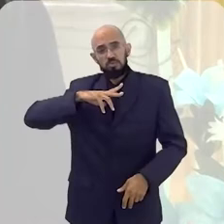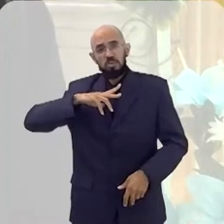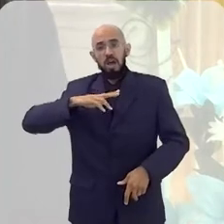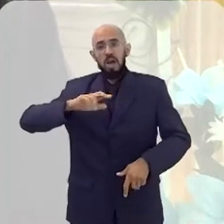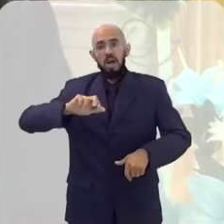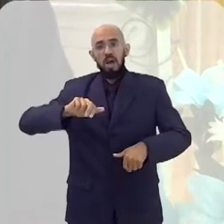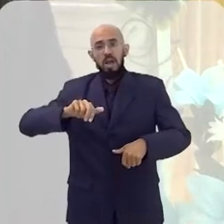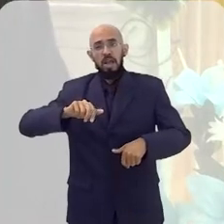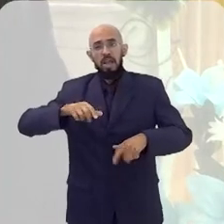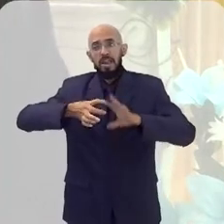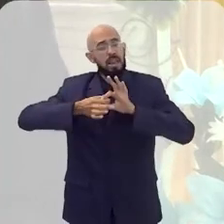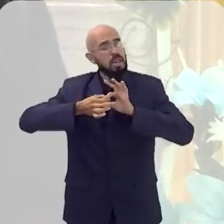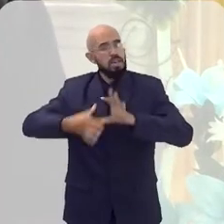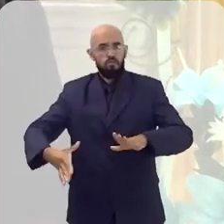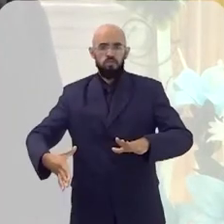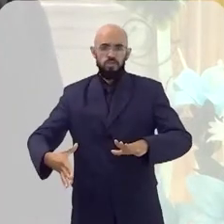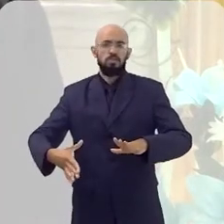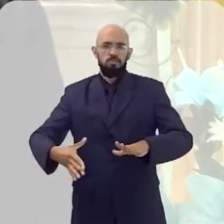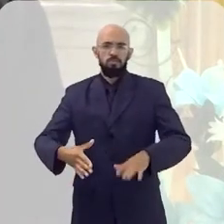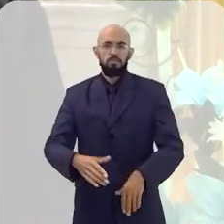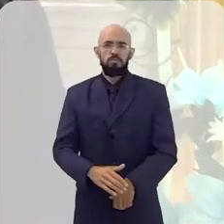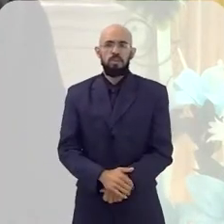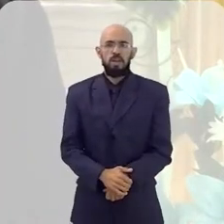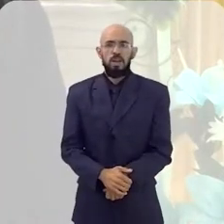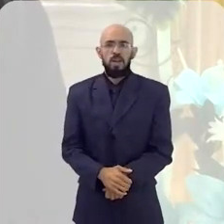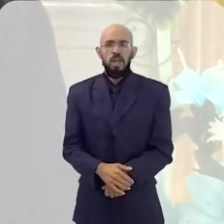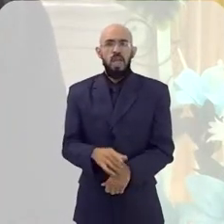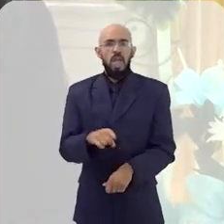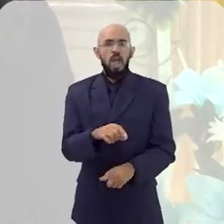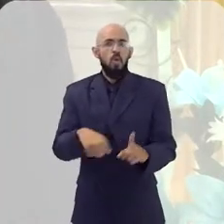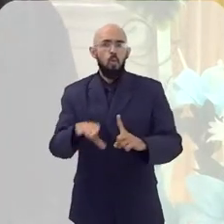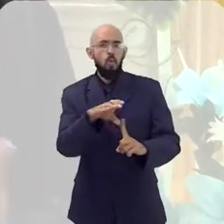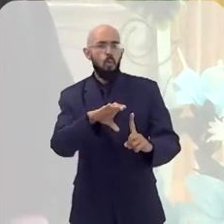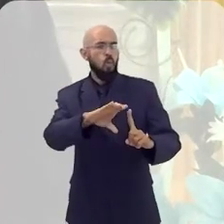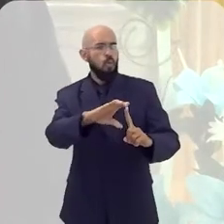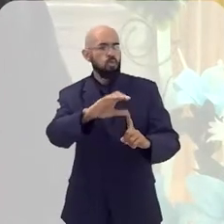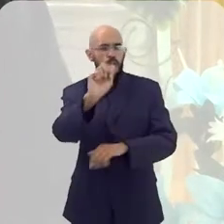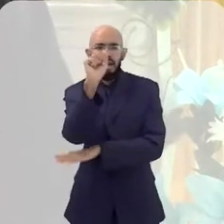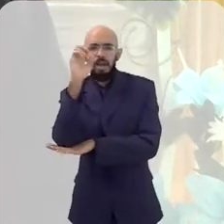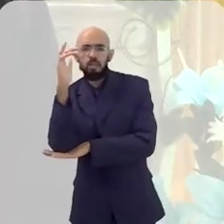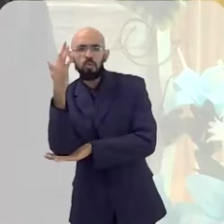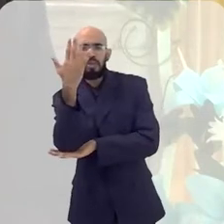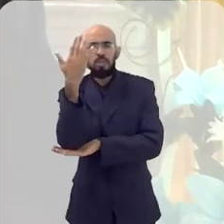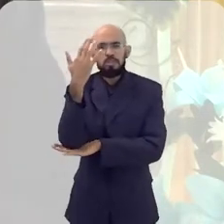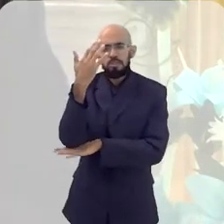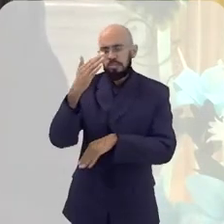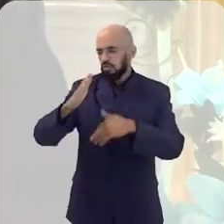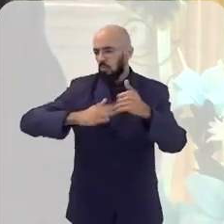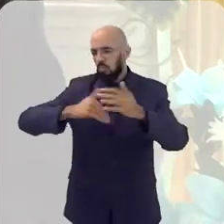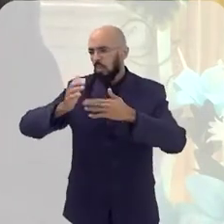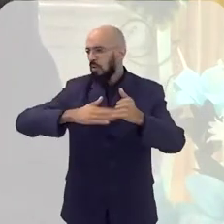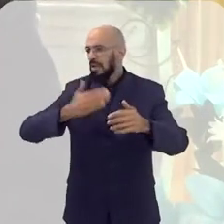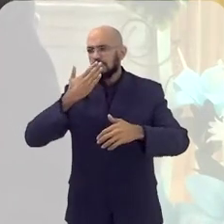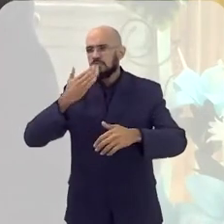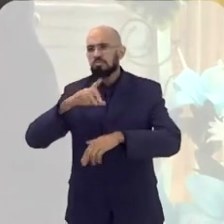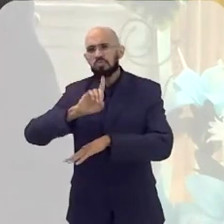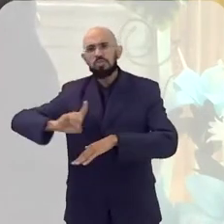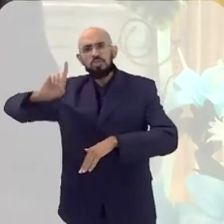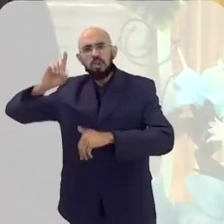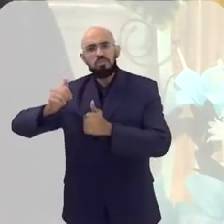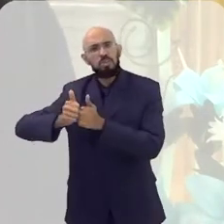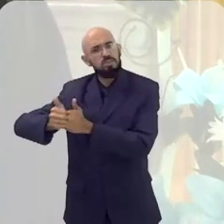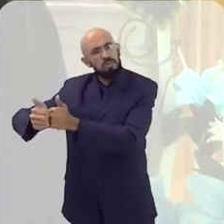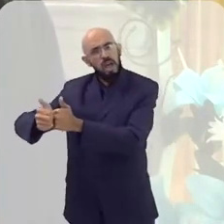O paganismo ele é liberto, ele é livre. É um culto à natureza independente de divindade que você